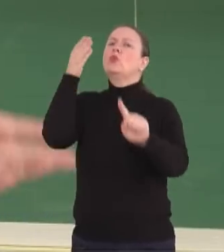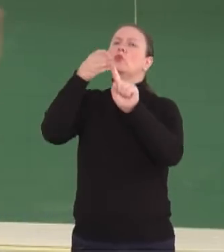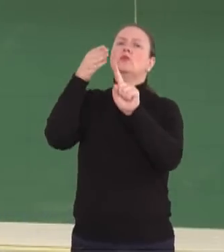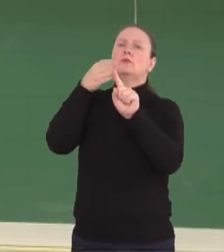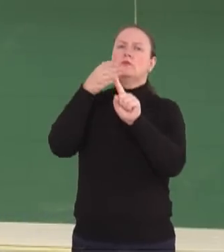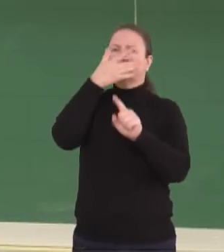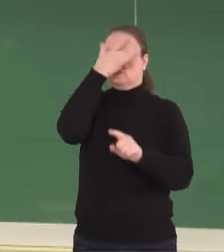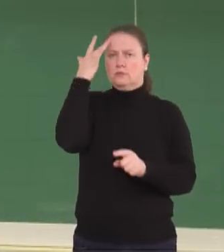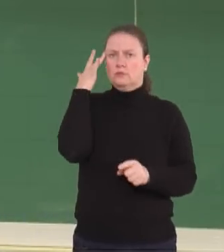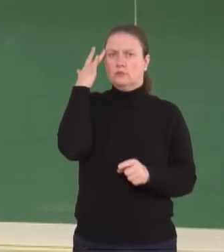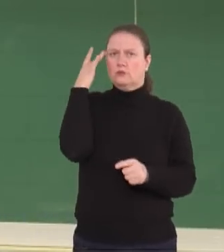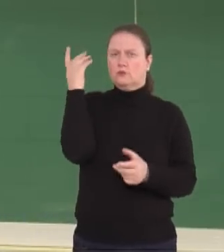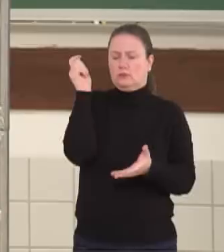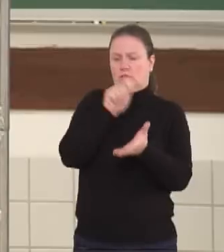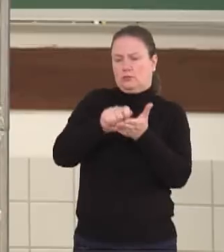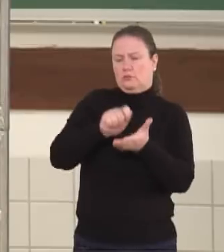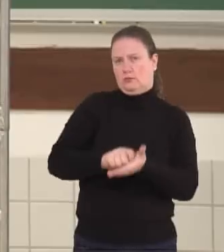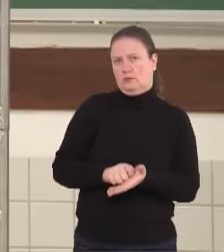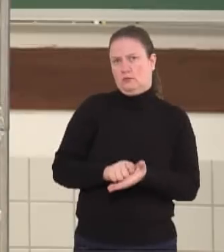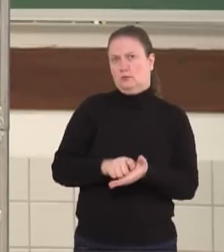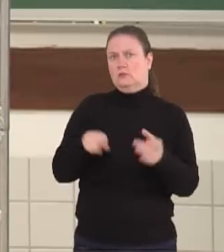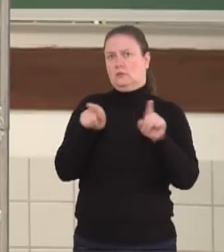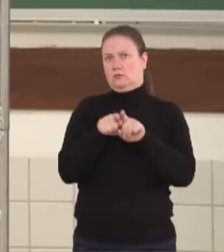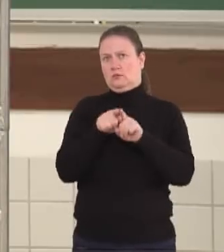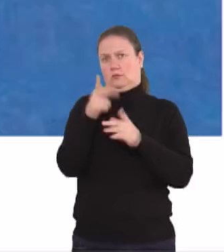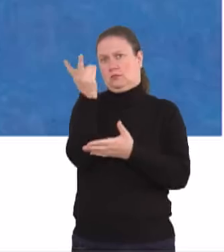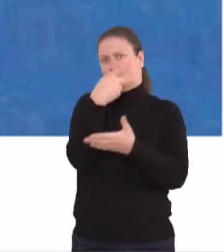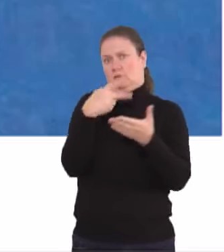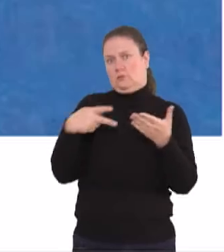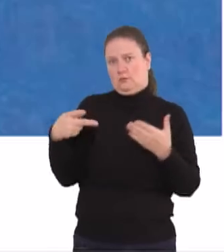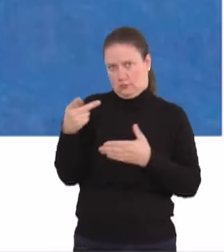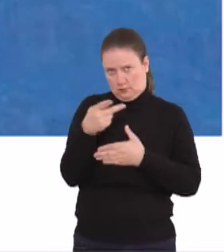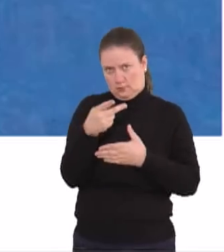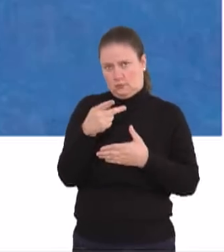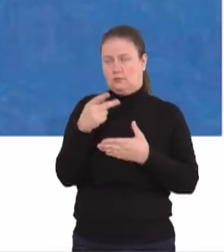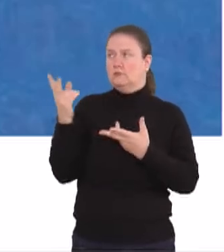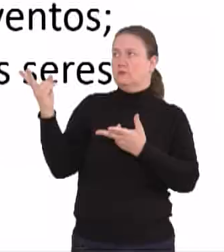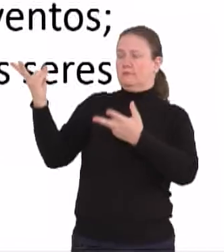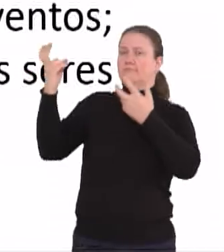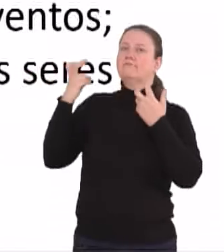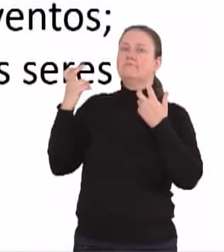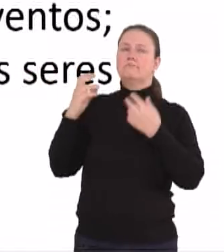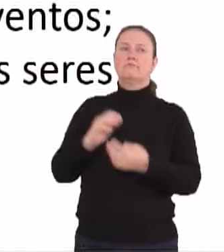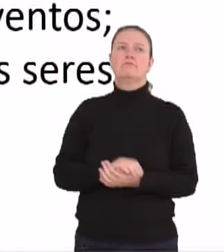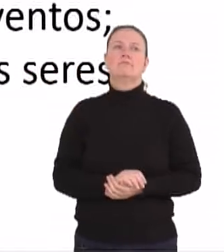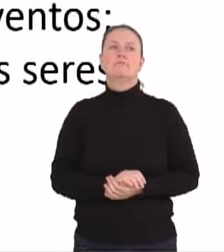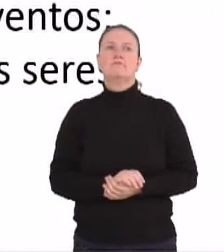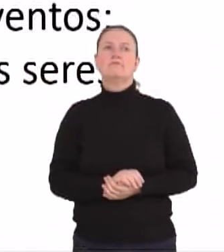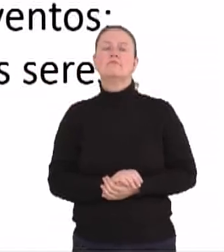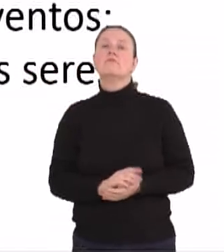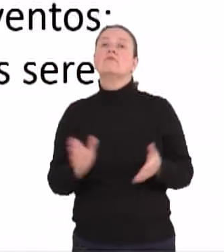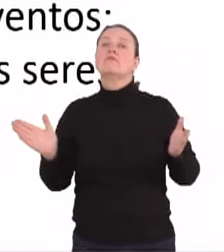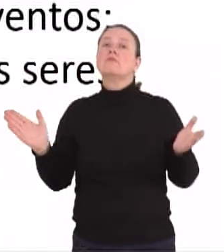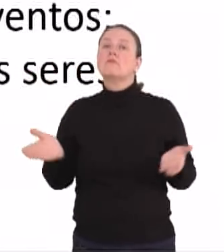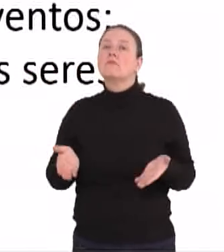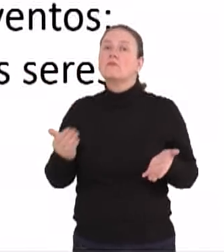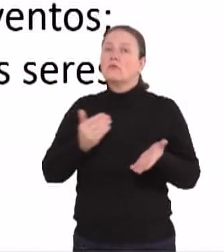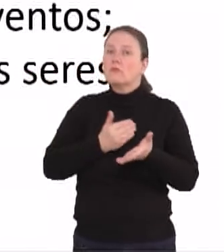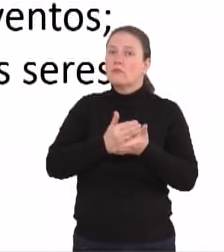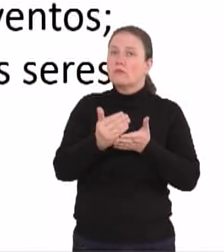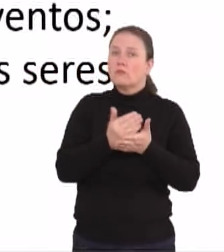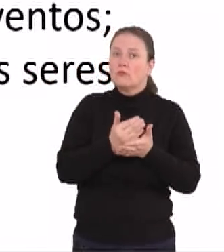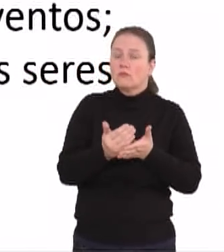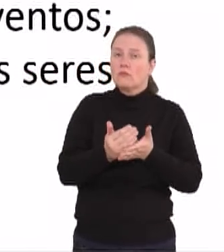autor, do escritor. Né? Então, a gente tem aqui uma ilustração. Na sequência, vamos começar o